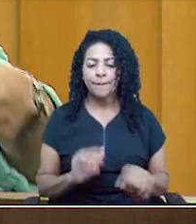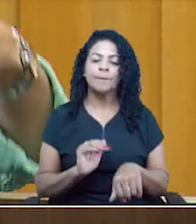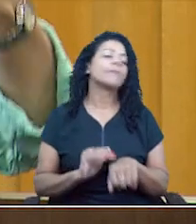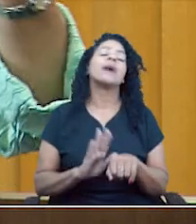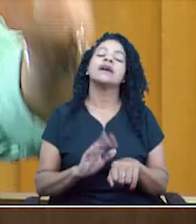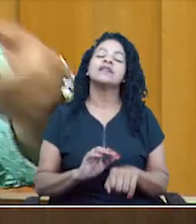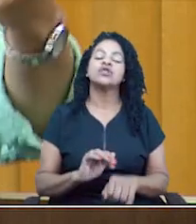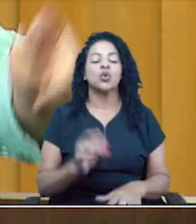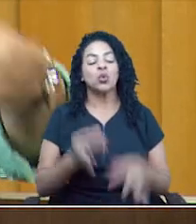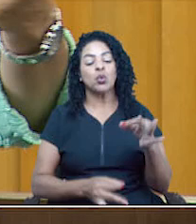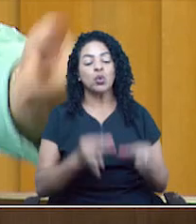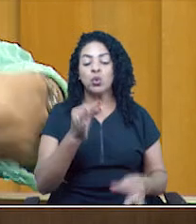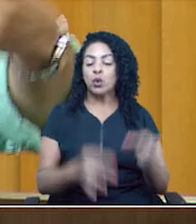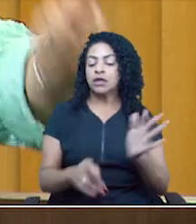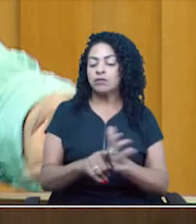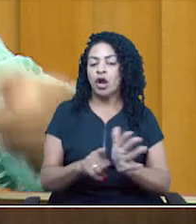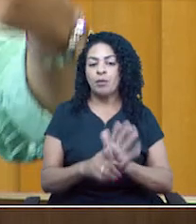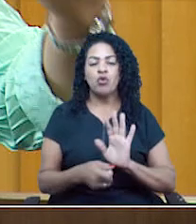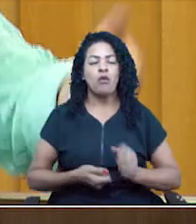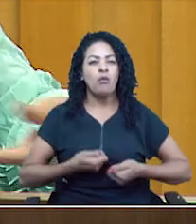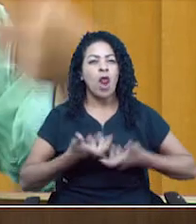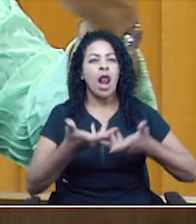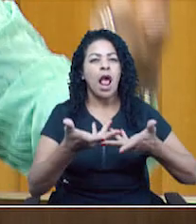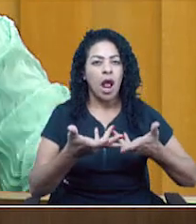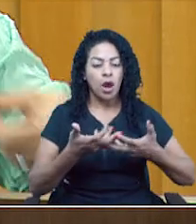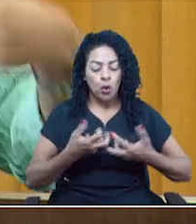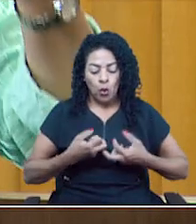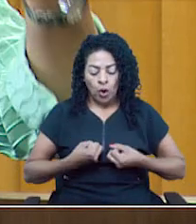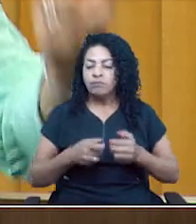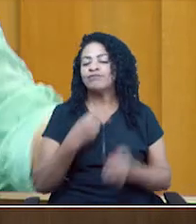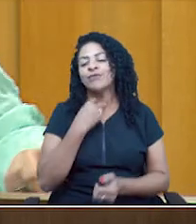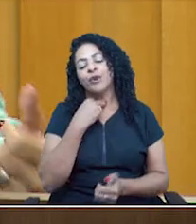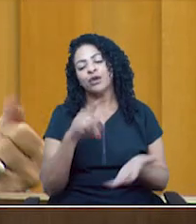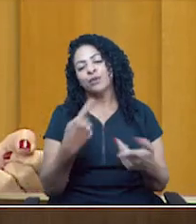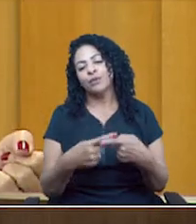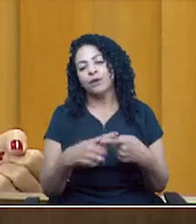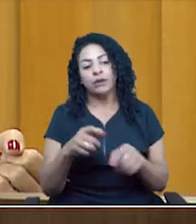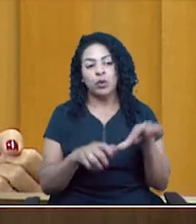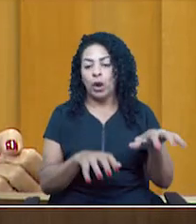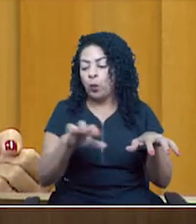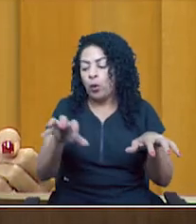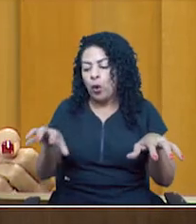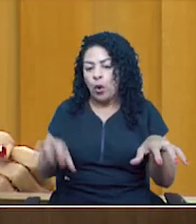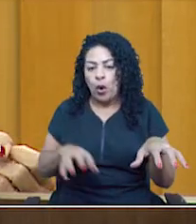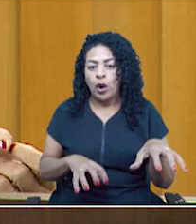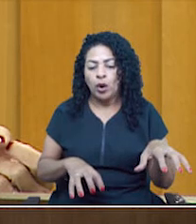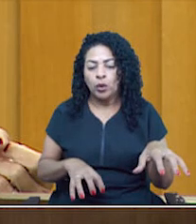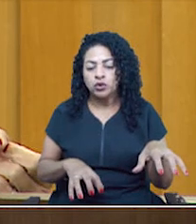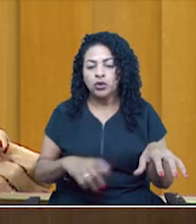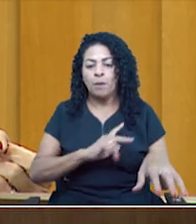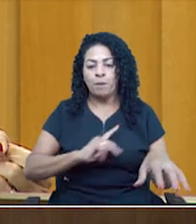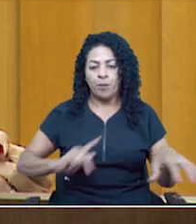tecer comentários sobre decisões judiciais proferidas por outros órgãos ou por outros membros